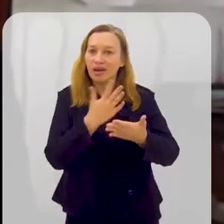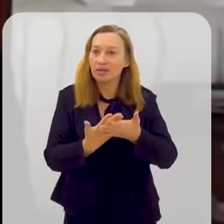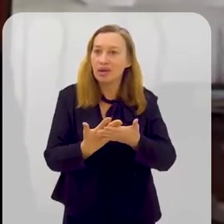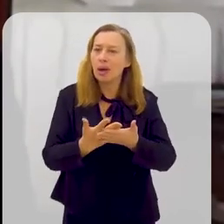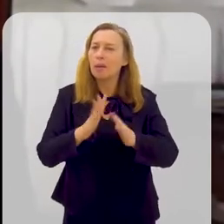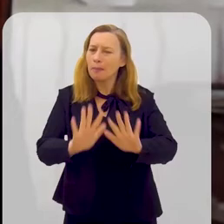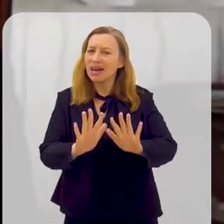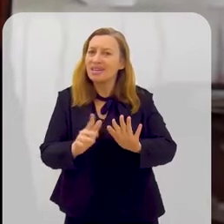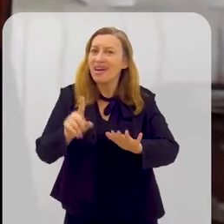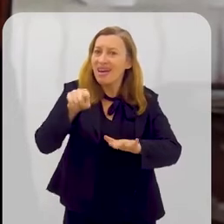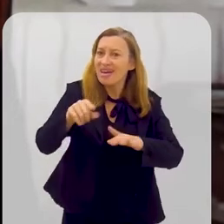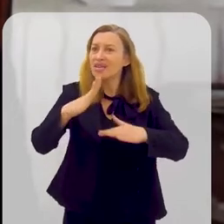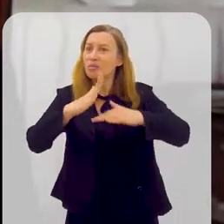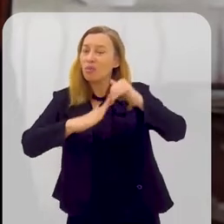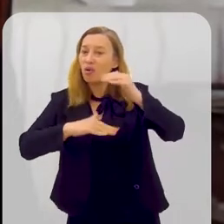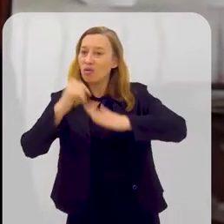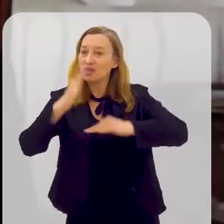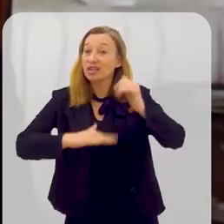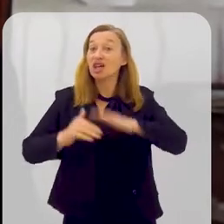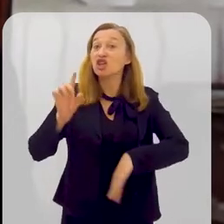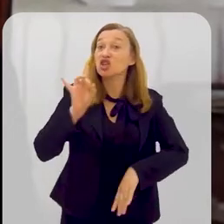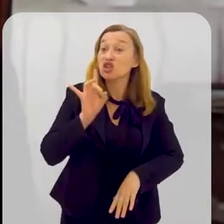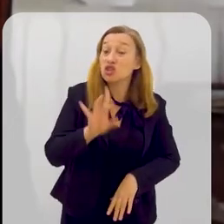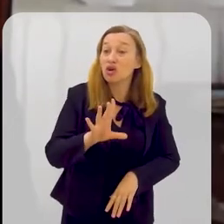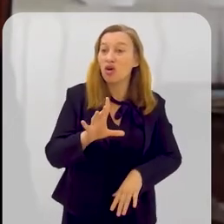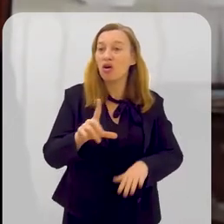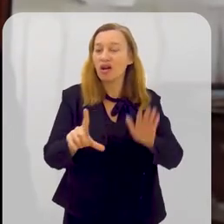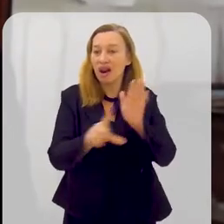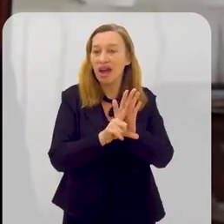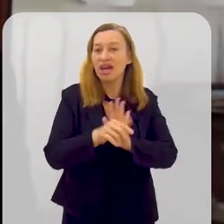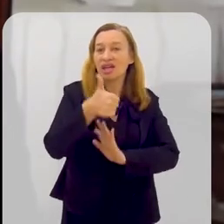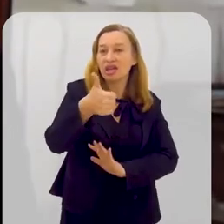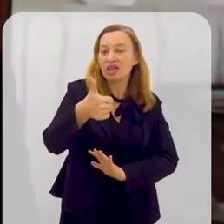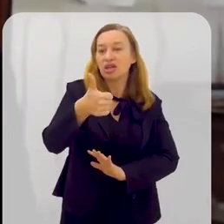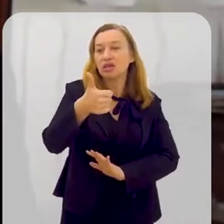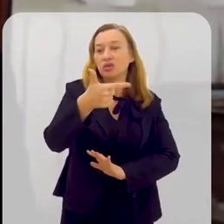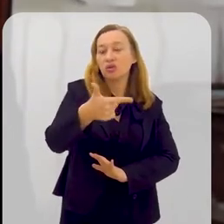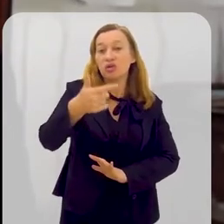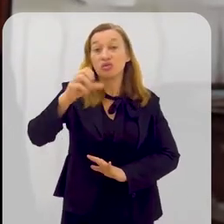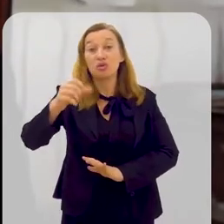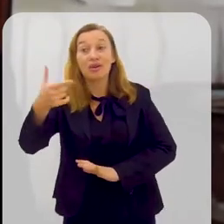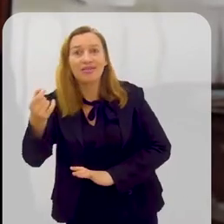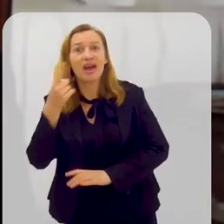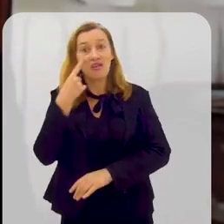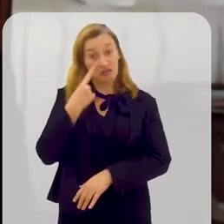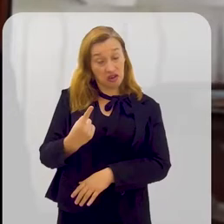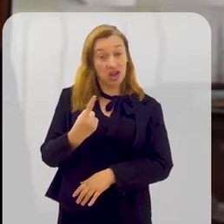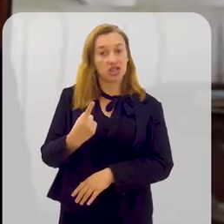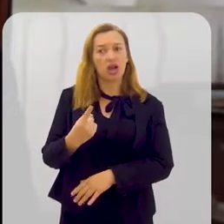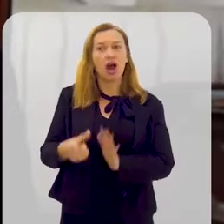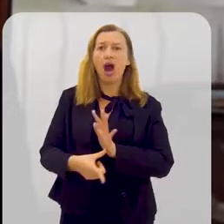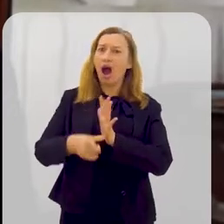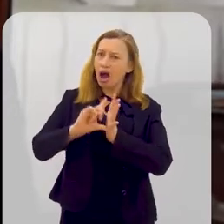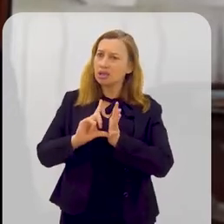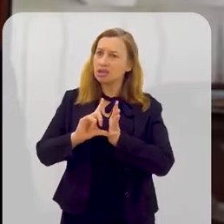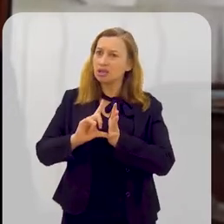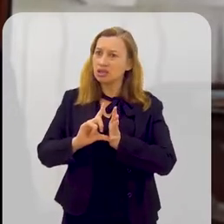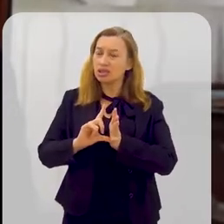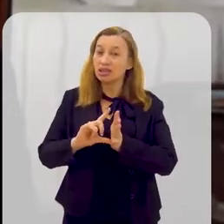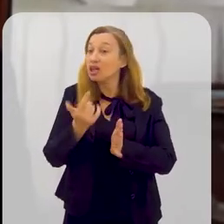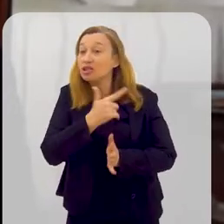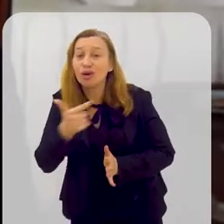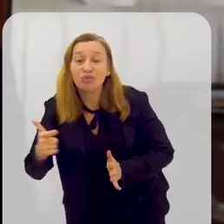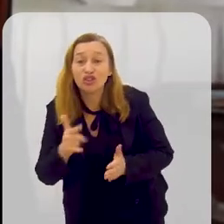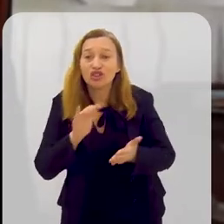intérprete só que esta profissão só foi regulamentada em 2010 veja só e antes